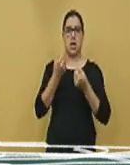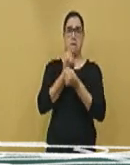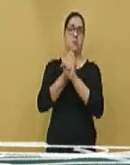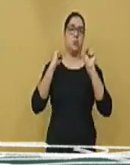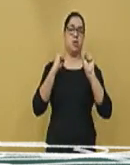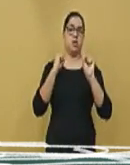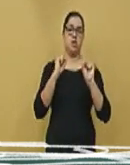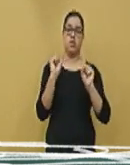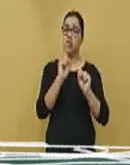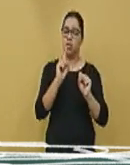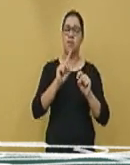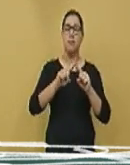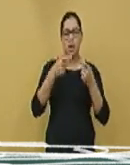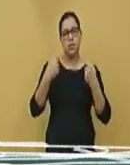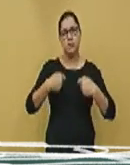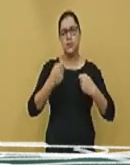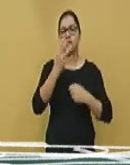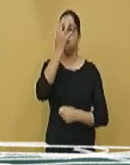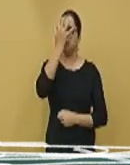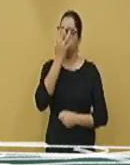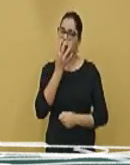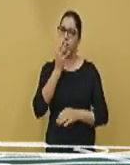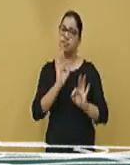bastante séria e